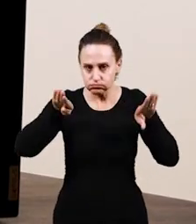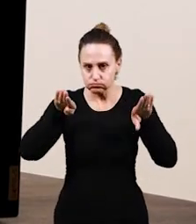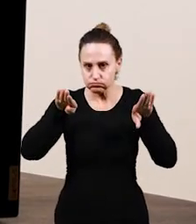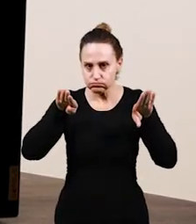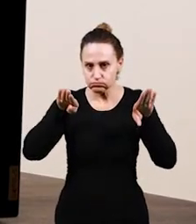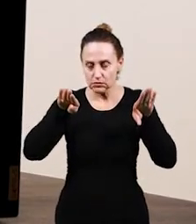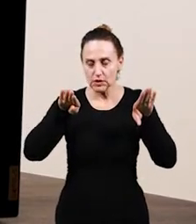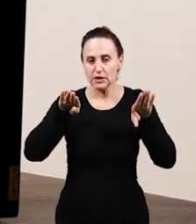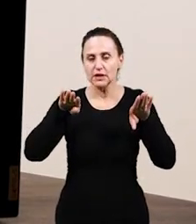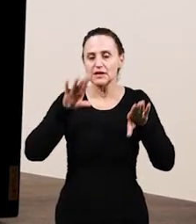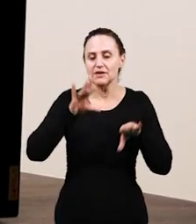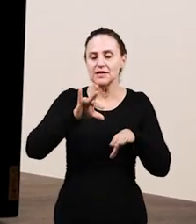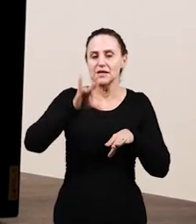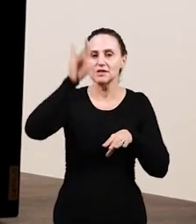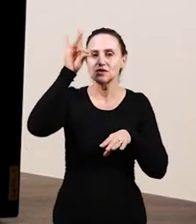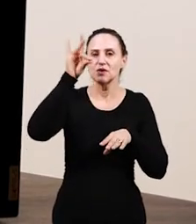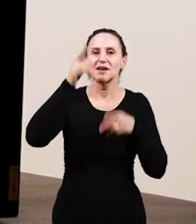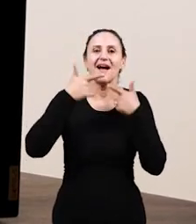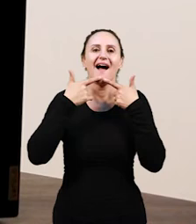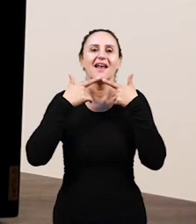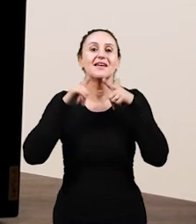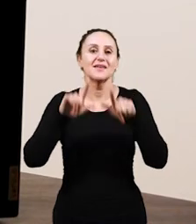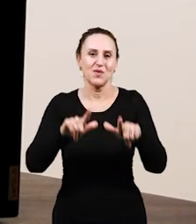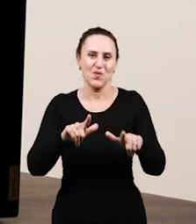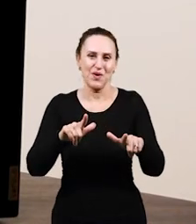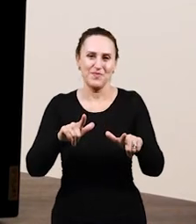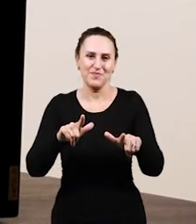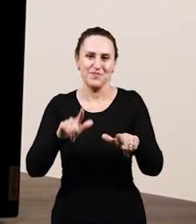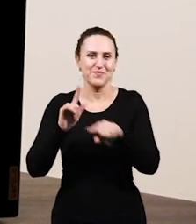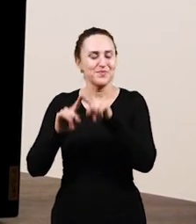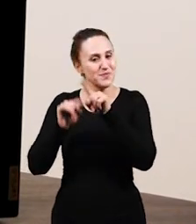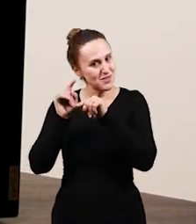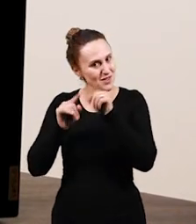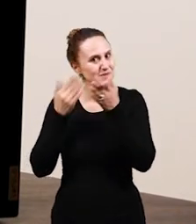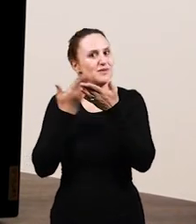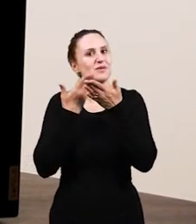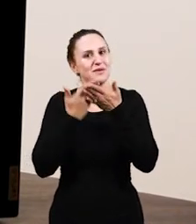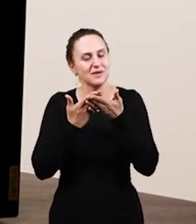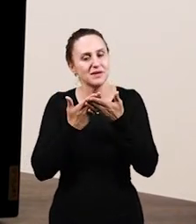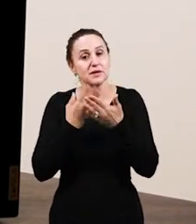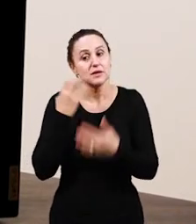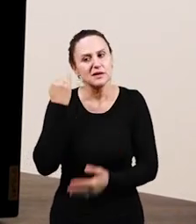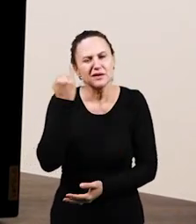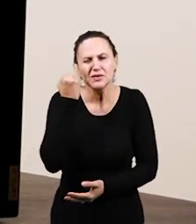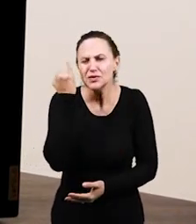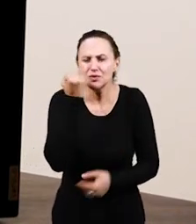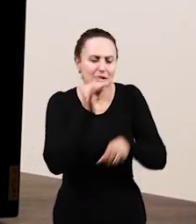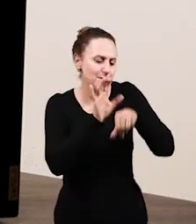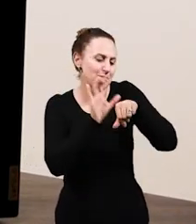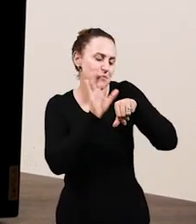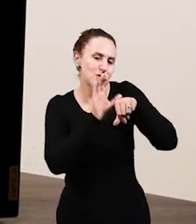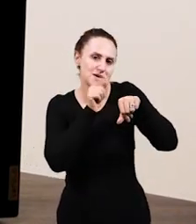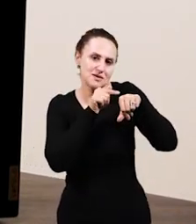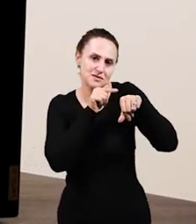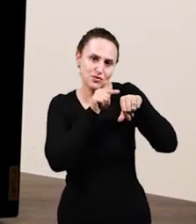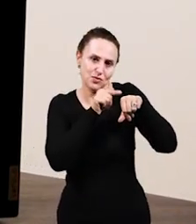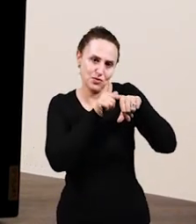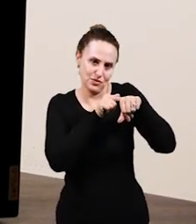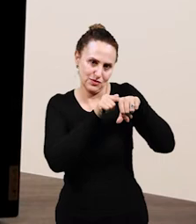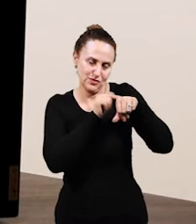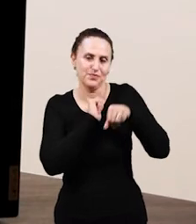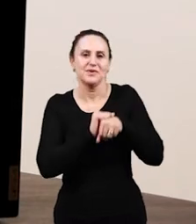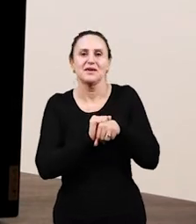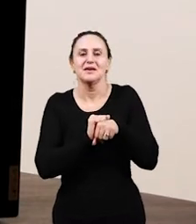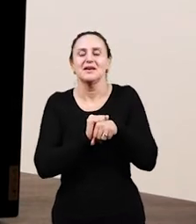eleger a língua como objeto de estudo então é essa é a importância do curso de linguística geral né